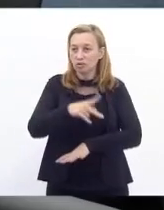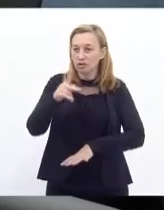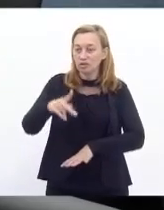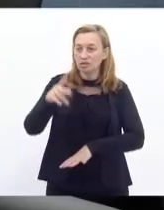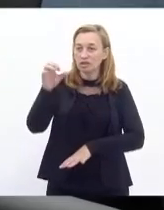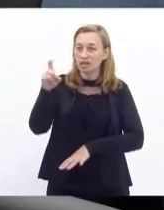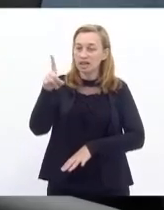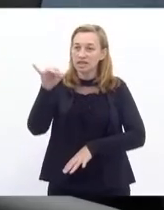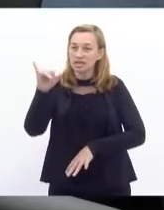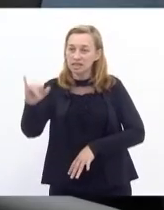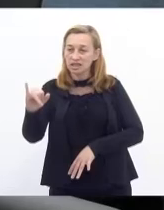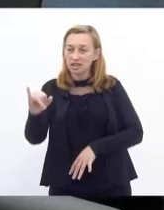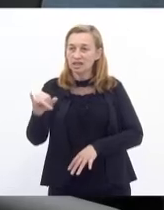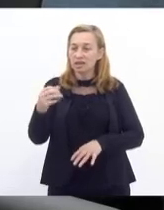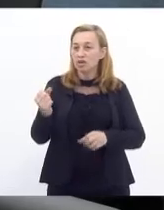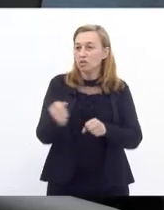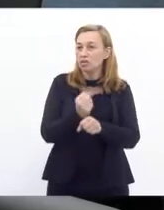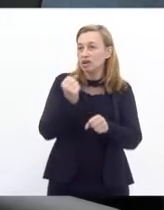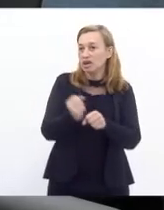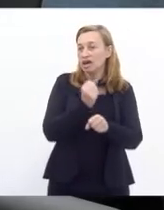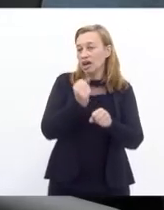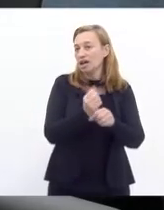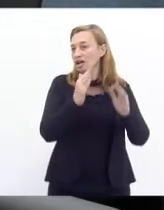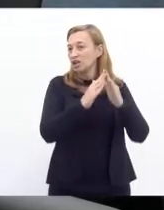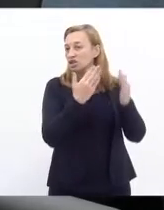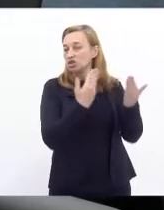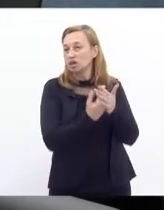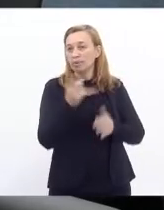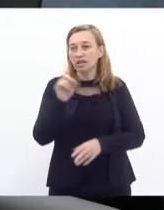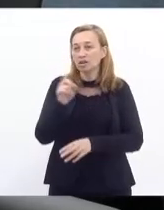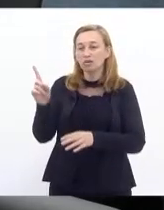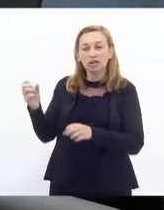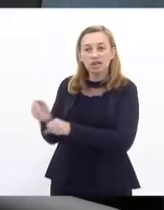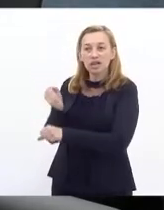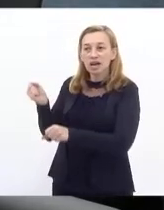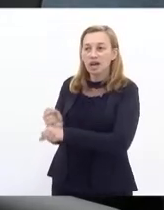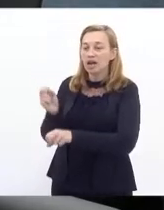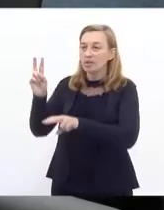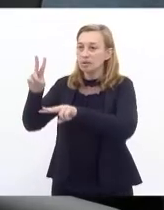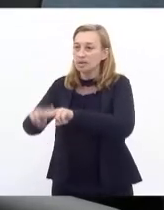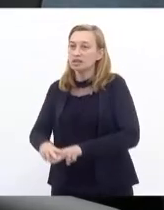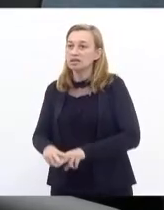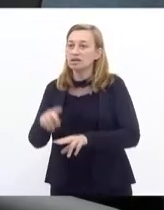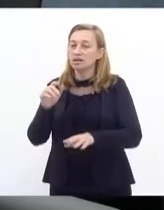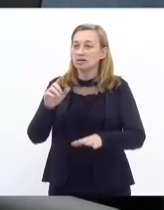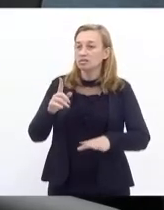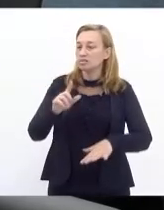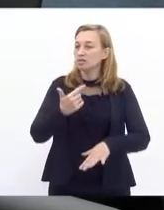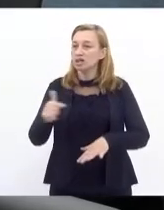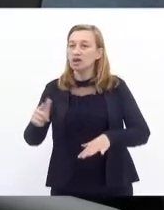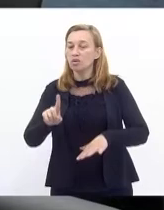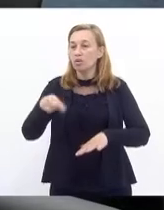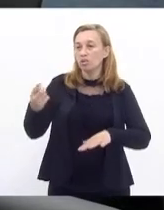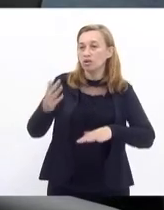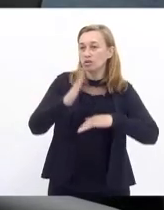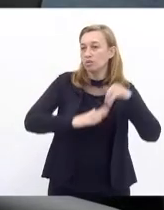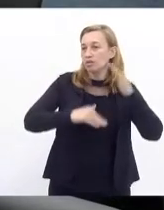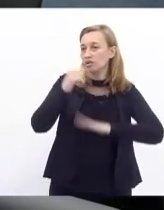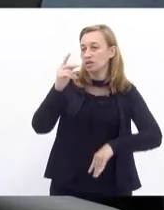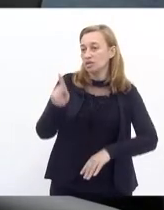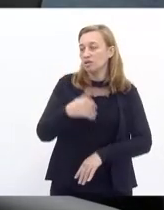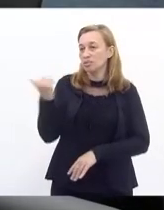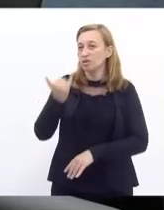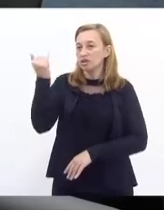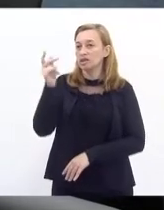Ribeiro, vamos construir escolas para não construir presídio, e não há profissão mais importante do que a profissão dos